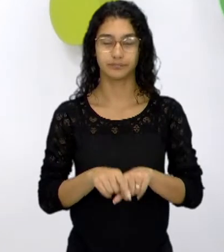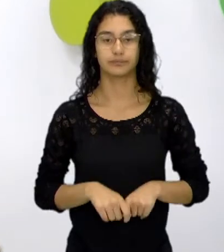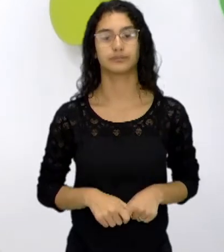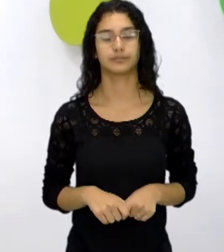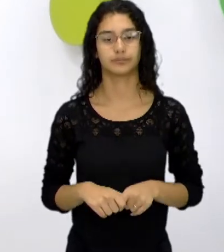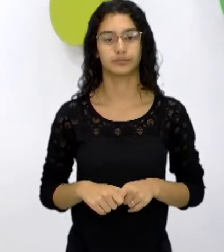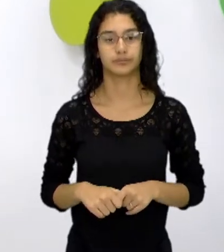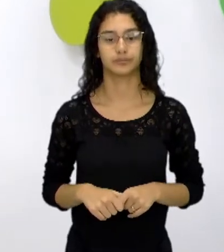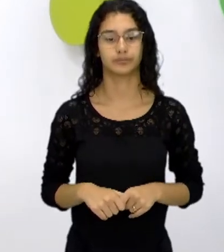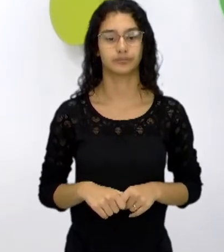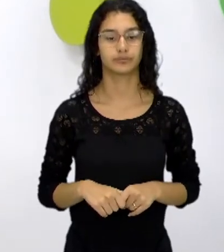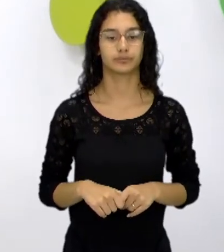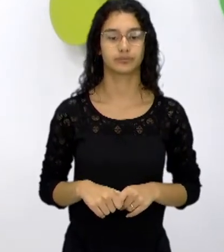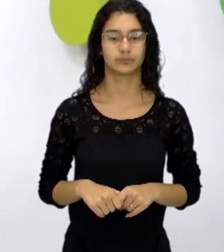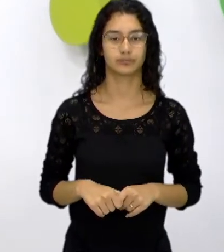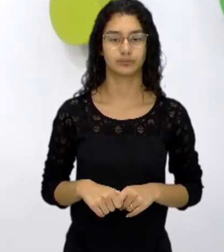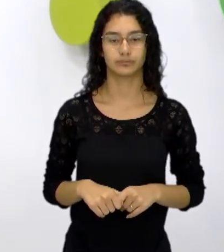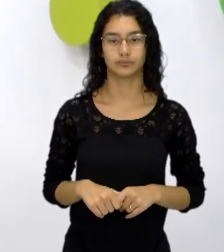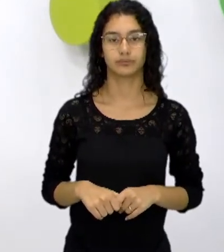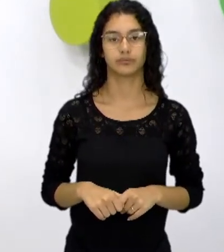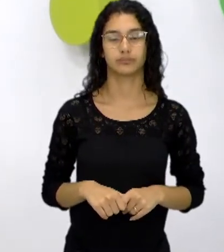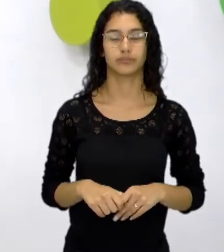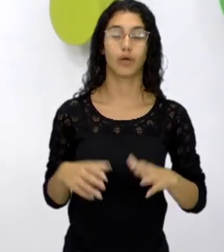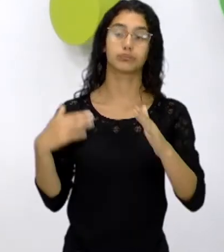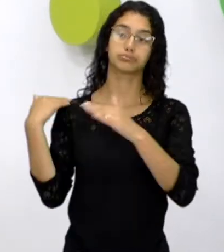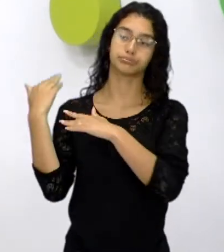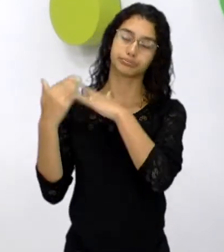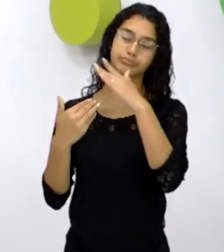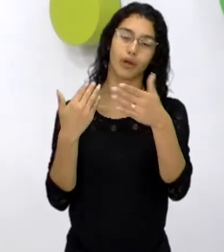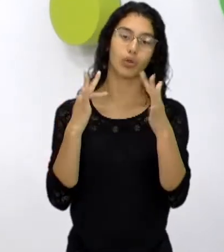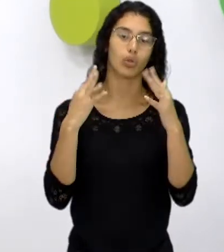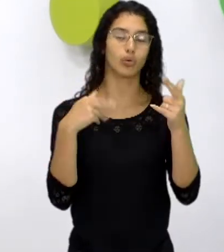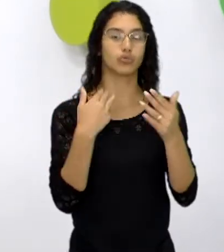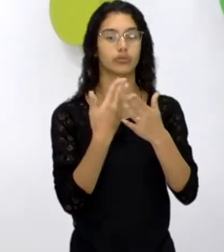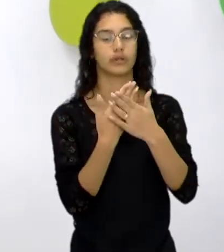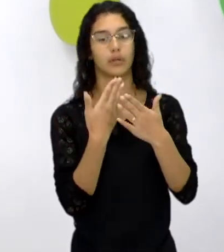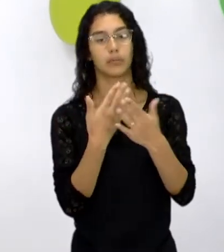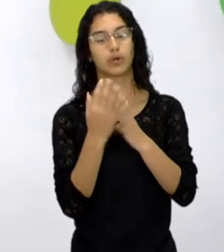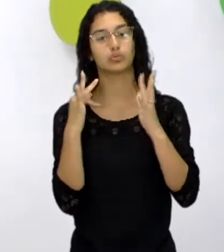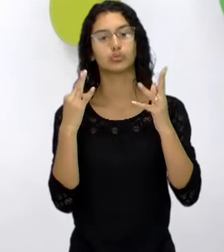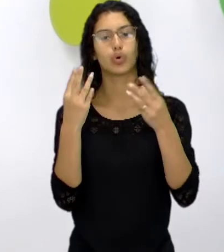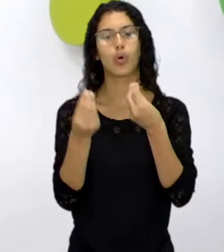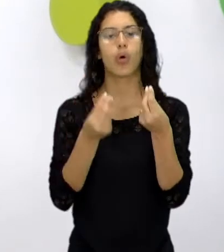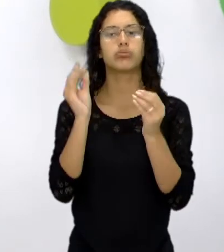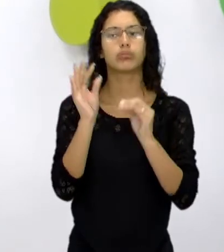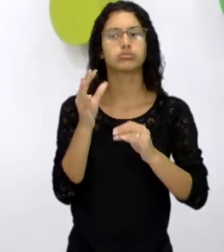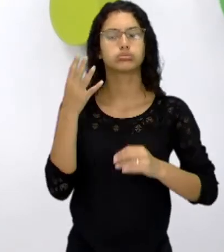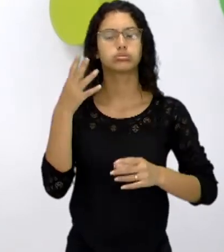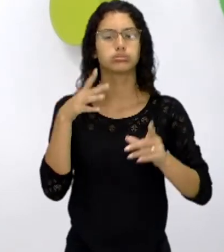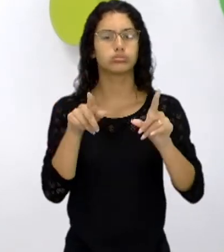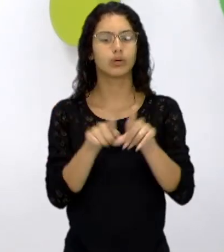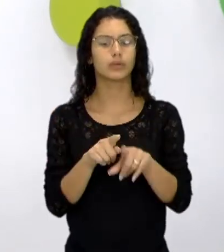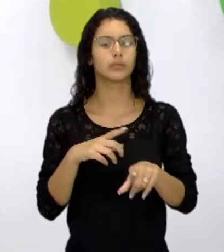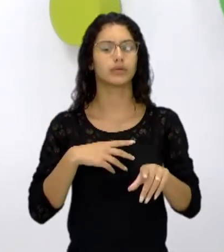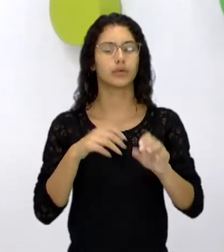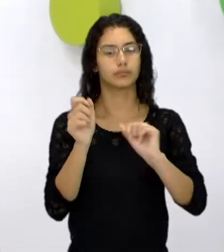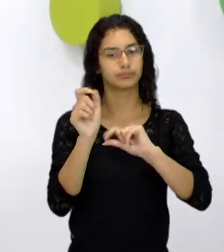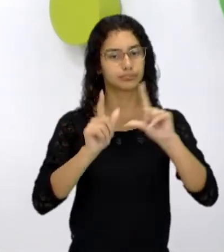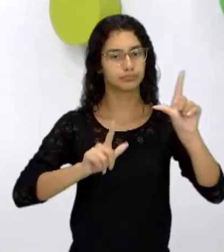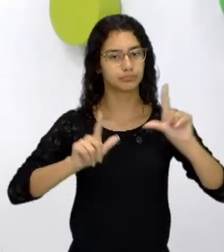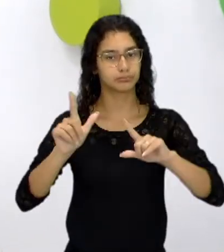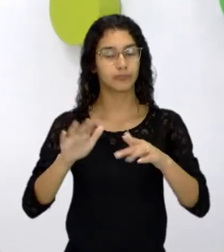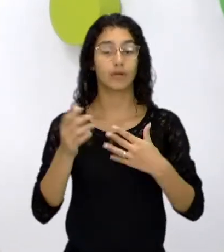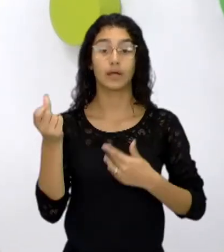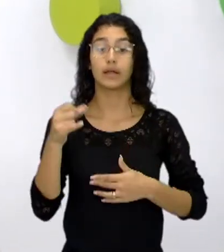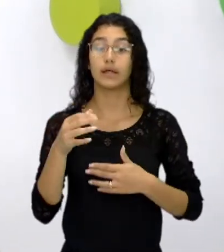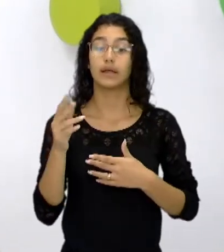durante o percurso e falando sobre como o observatório tem visto essas notícias sendo abordadas na grande mídia. Trouxemos